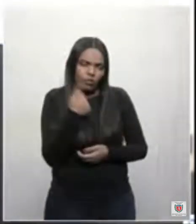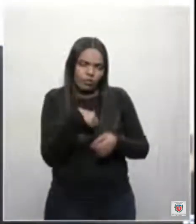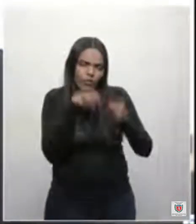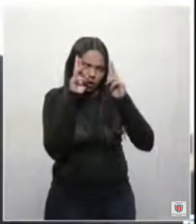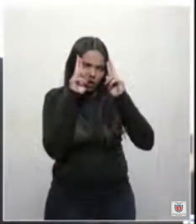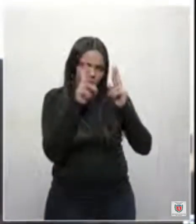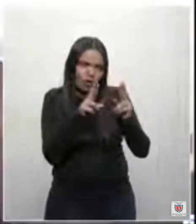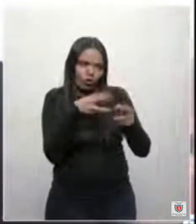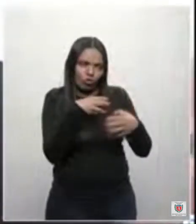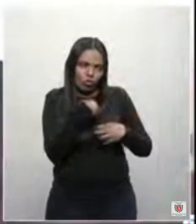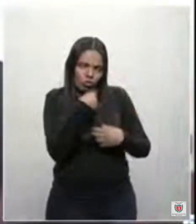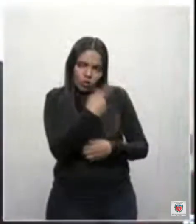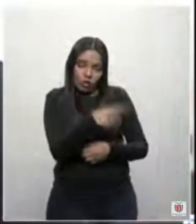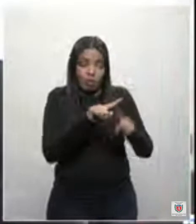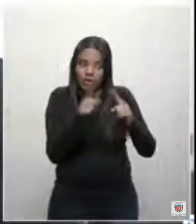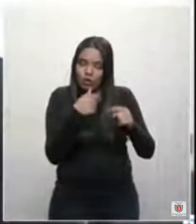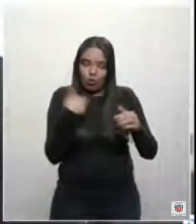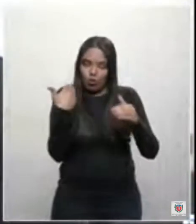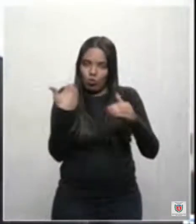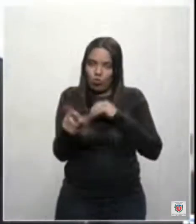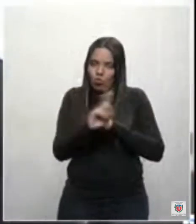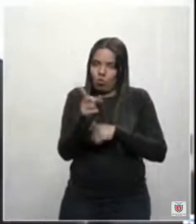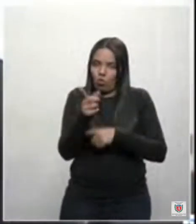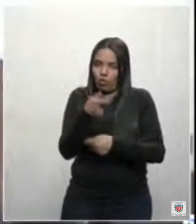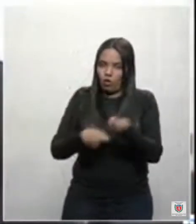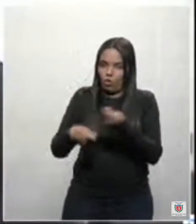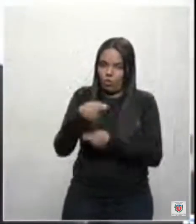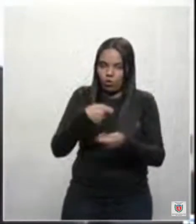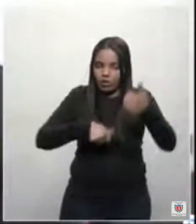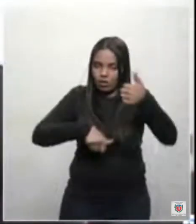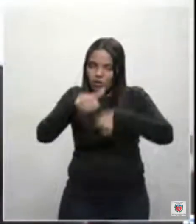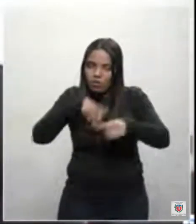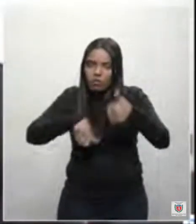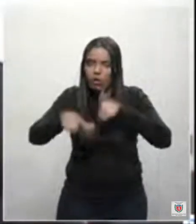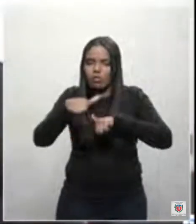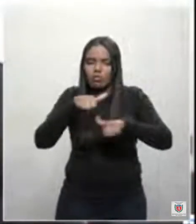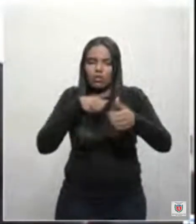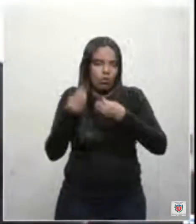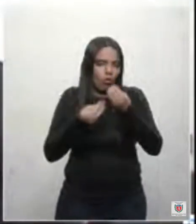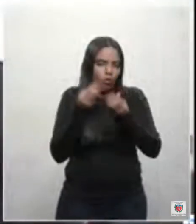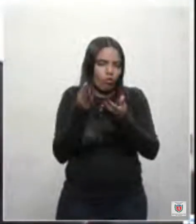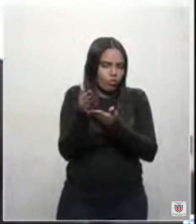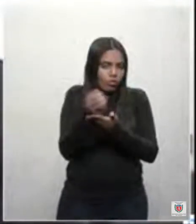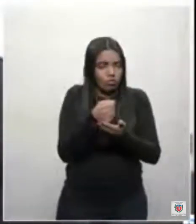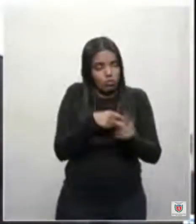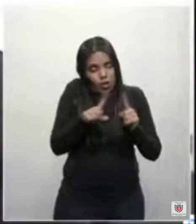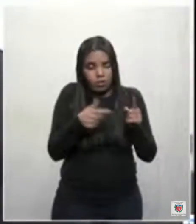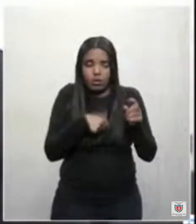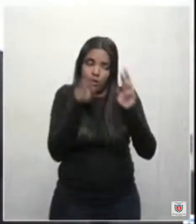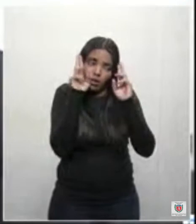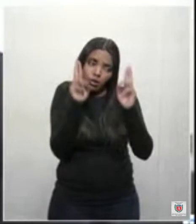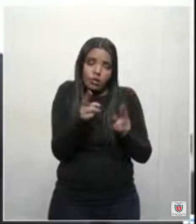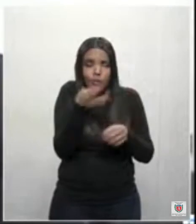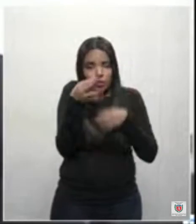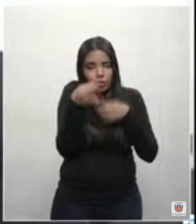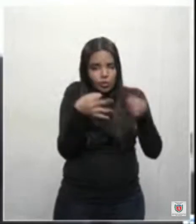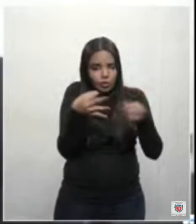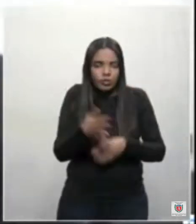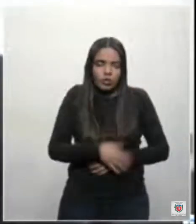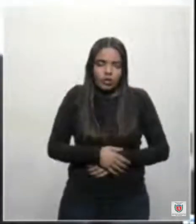as posições. Embora eu discorde economicamente do ponto de análise, da forma de analisar, mas eu respeito as